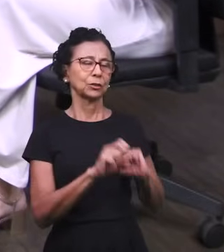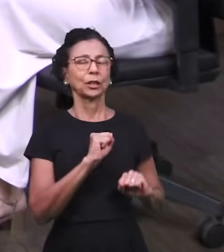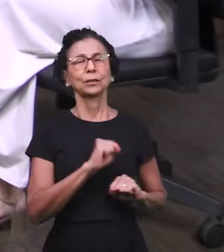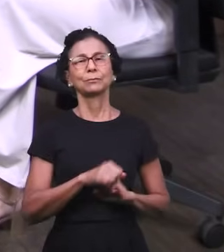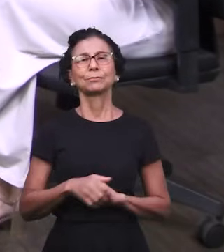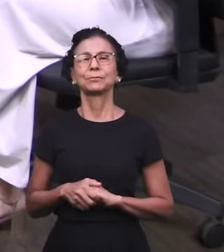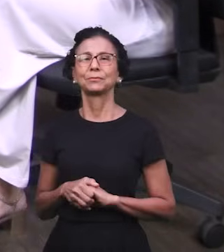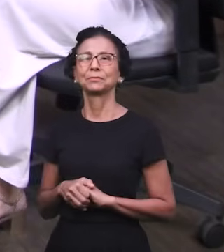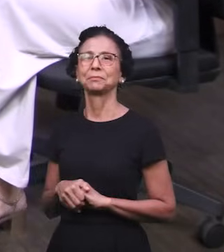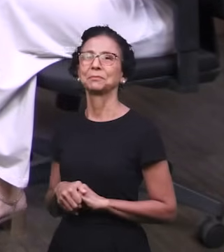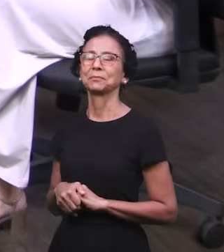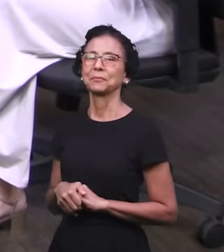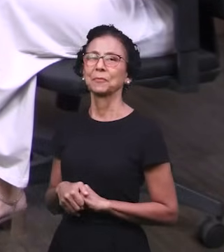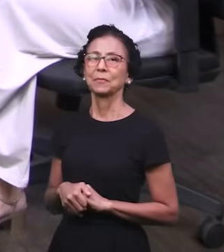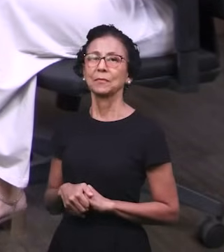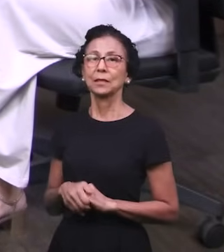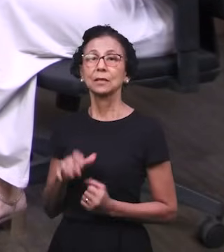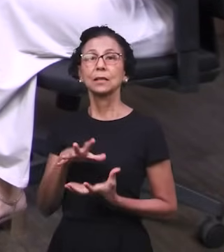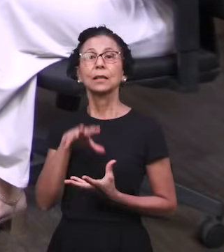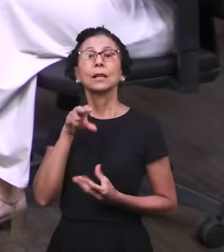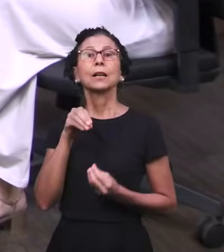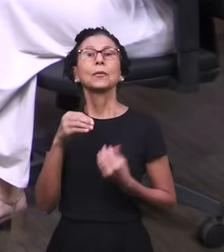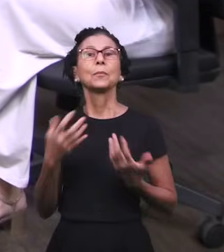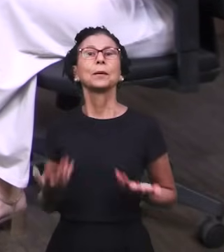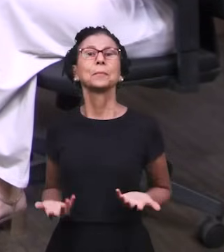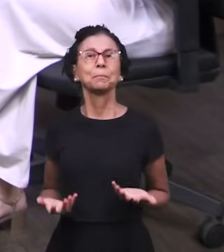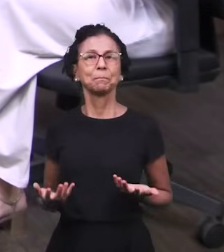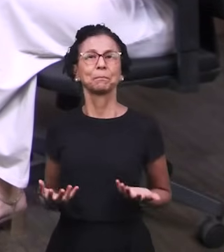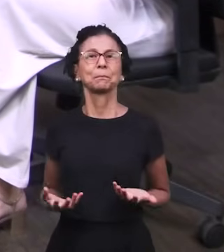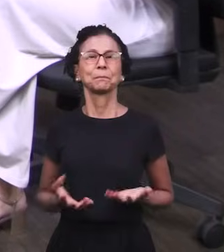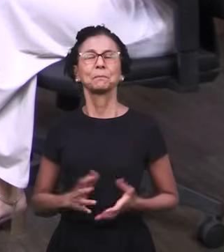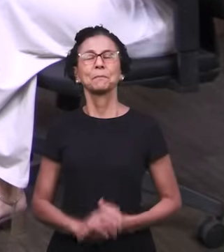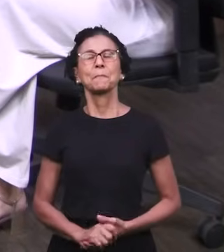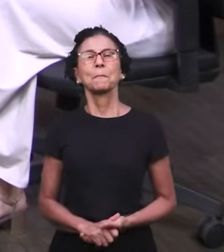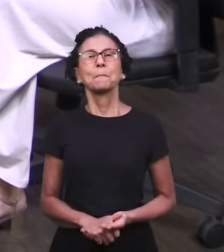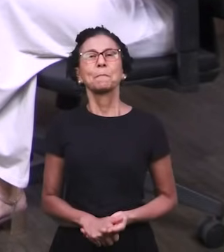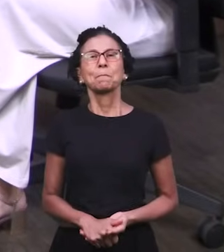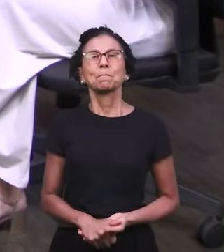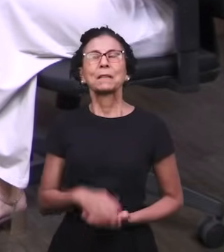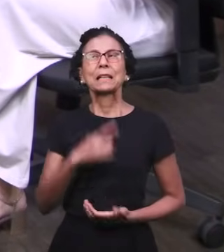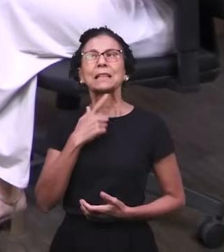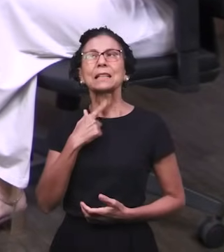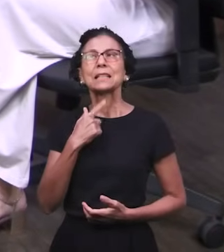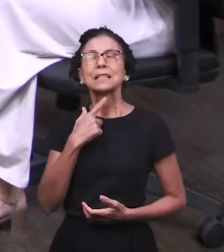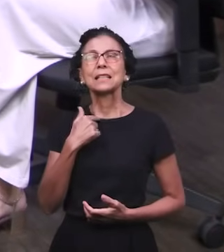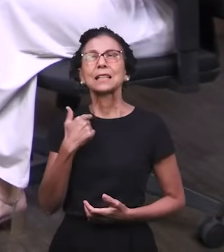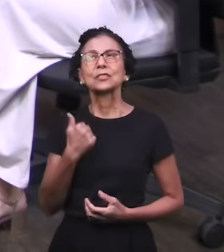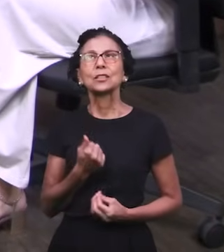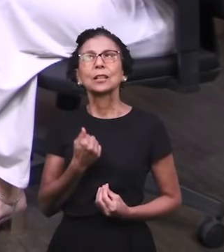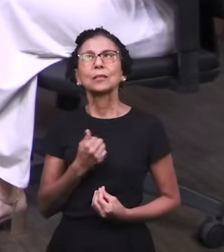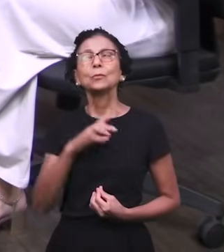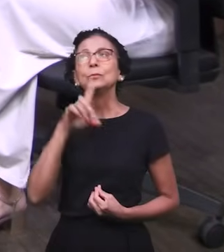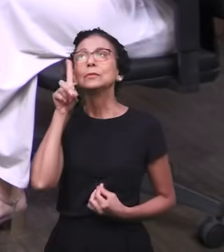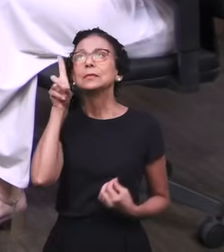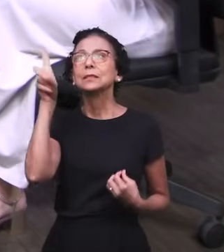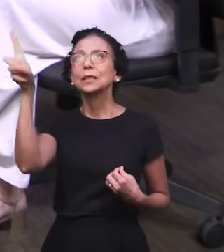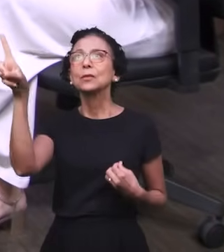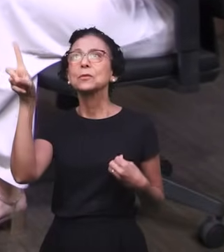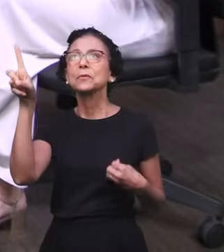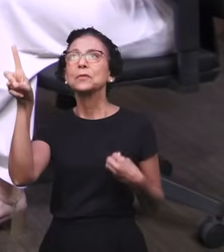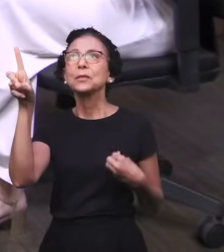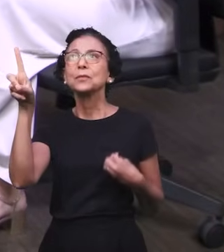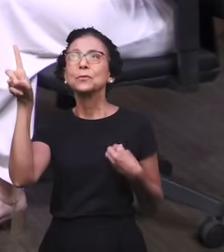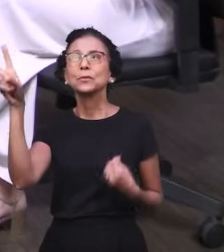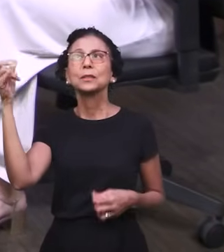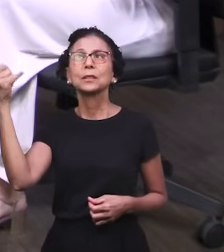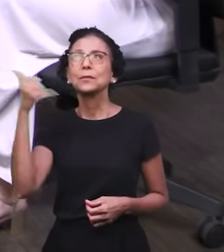aspecto do coração, da alma do homem, que só o Deus vivo pode preencher. Então, o homem que não tem um Deus vivo, aquilo ali é vazio. Ele não consegue preencher aquilo com